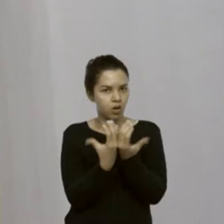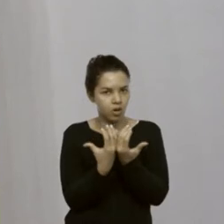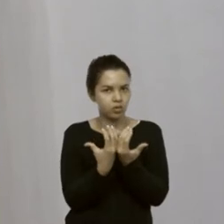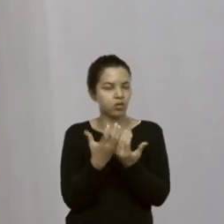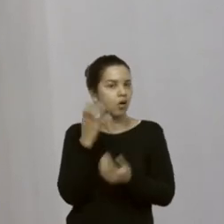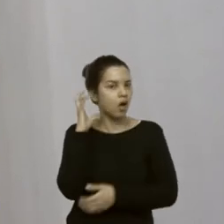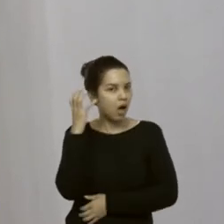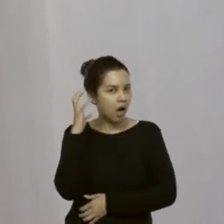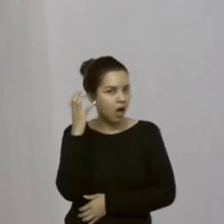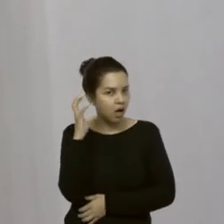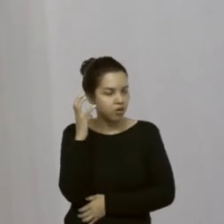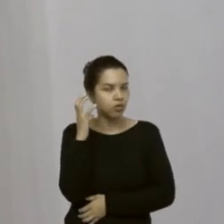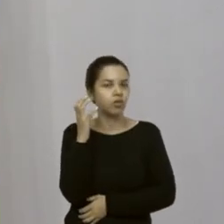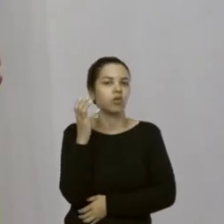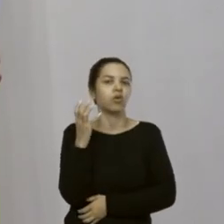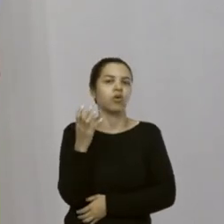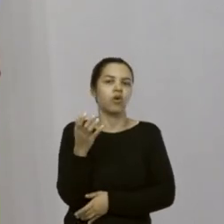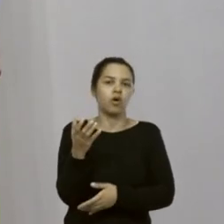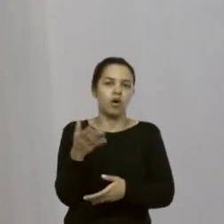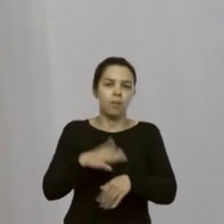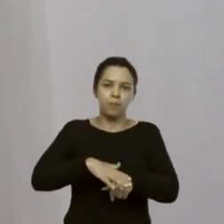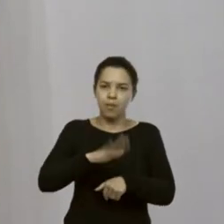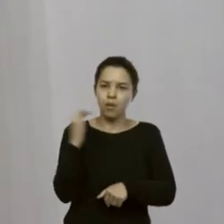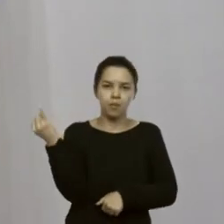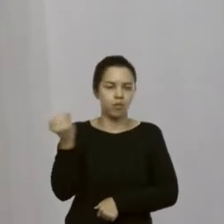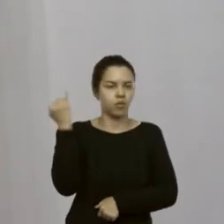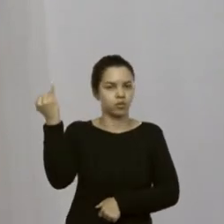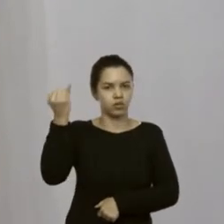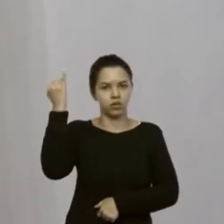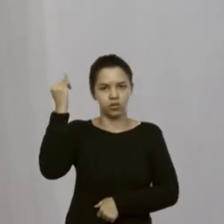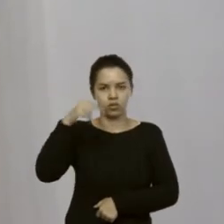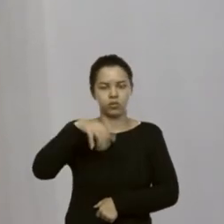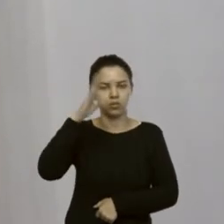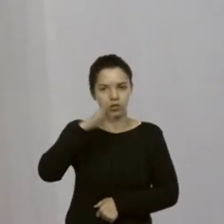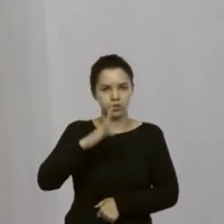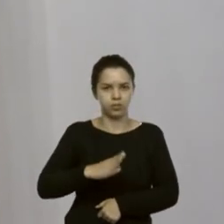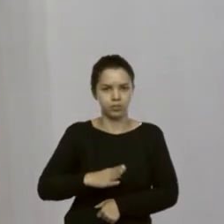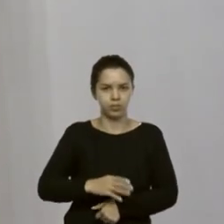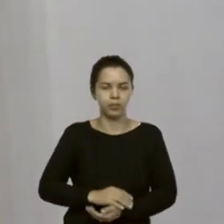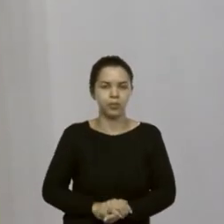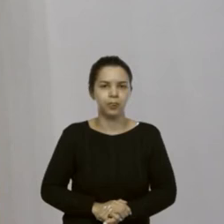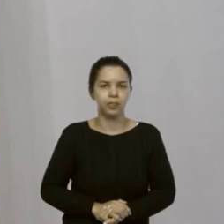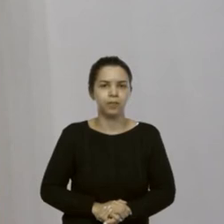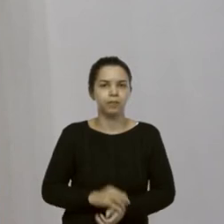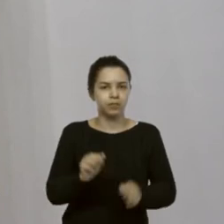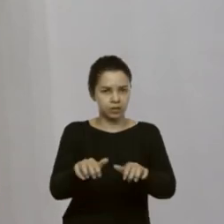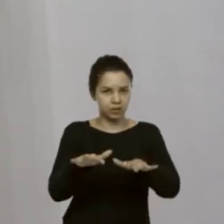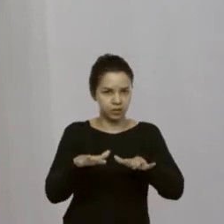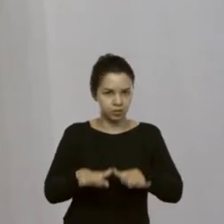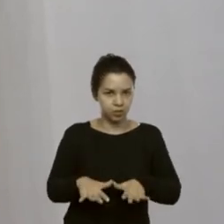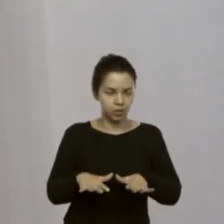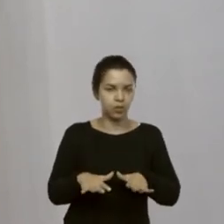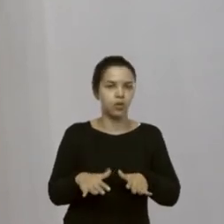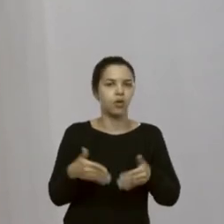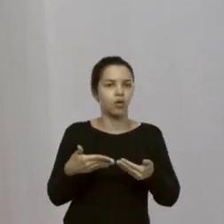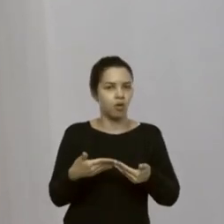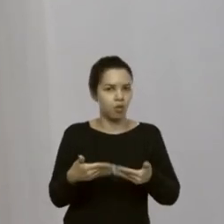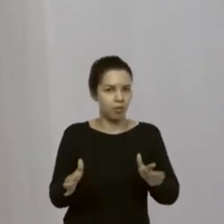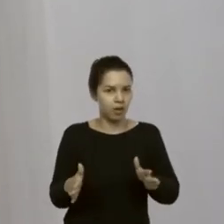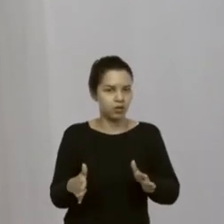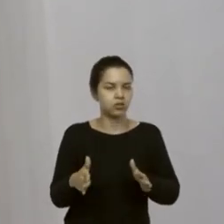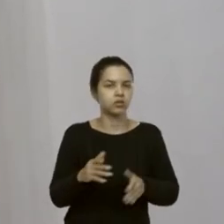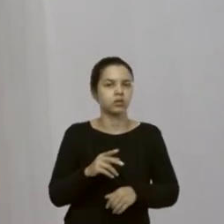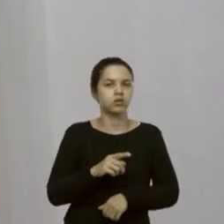Santa Catarina e um dos maiores do país. A cerimônia de abertura será às 18 horas do dia 22,